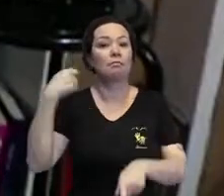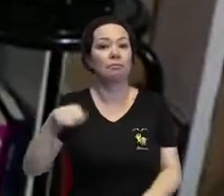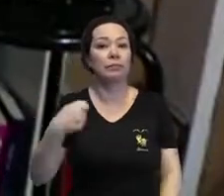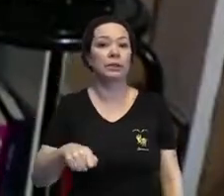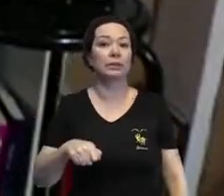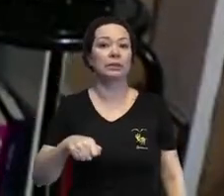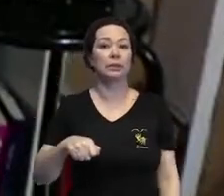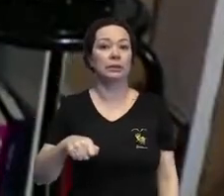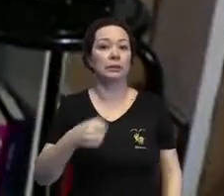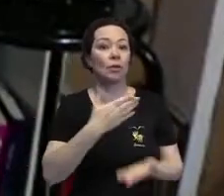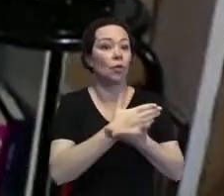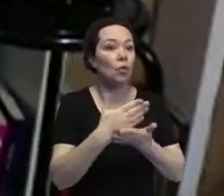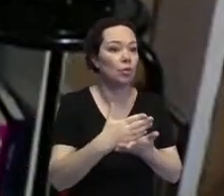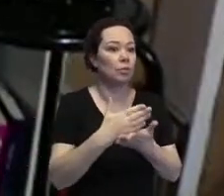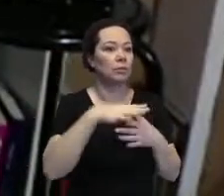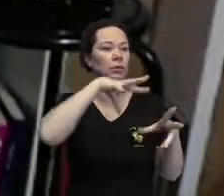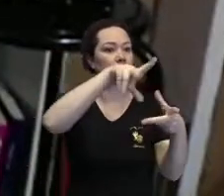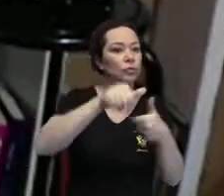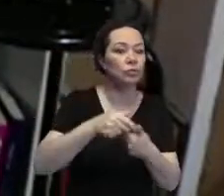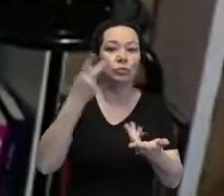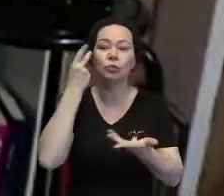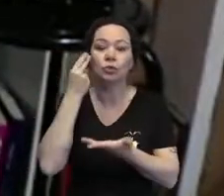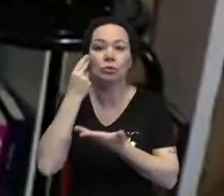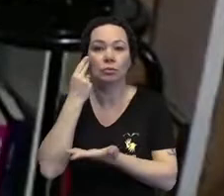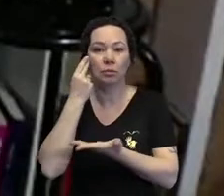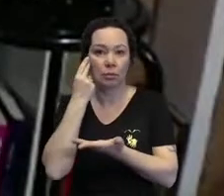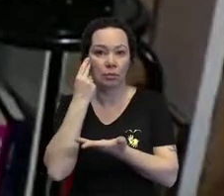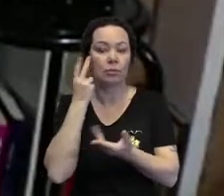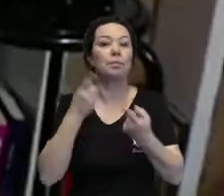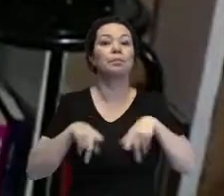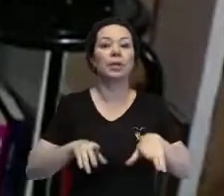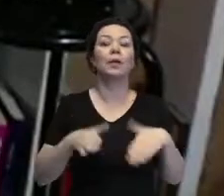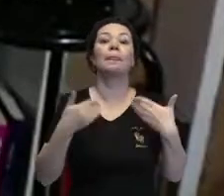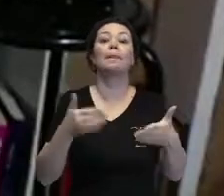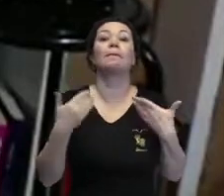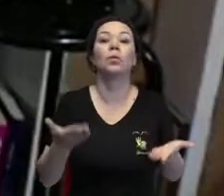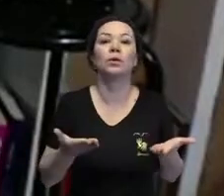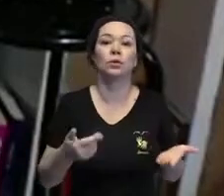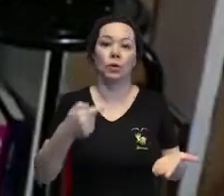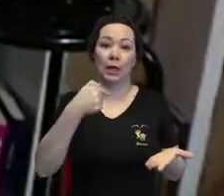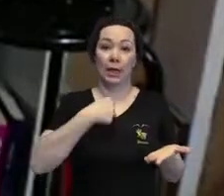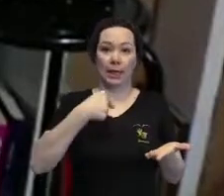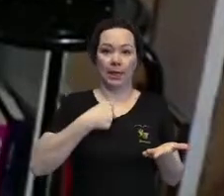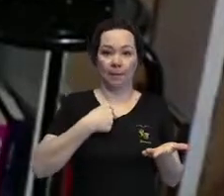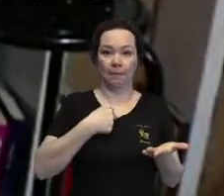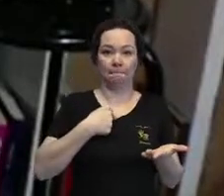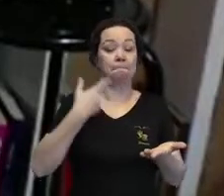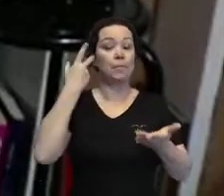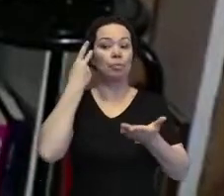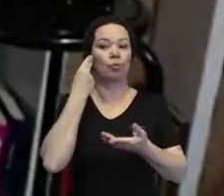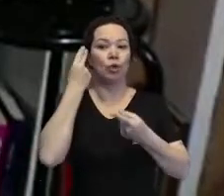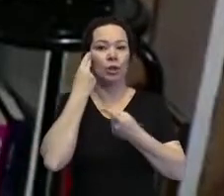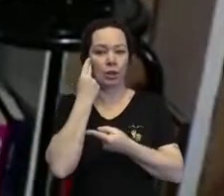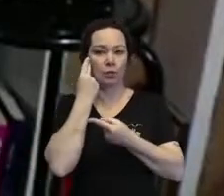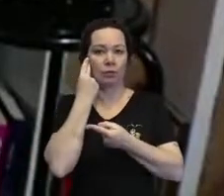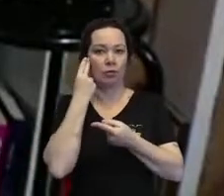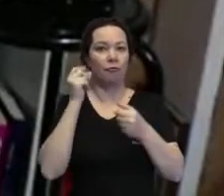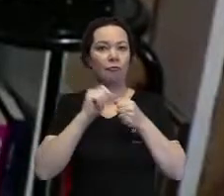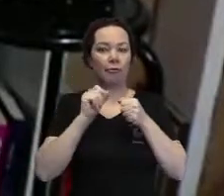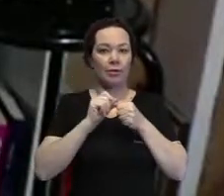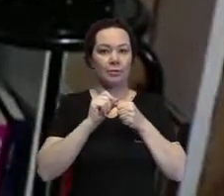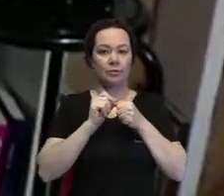momento naturalizado. Mas como é que eu naturalizo